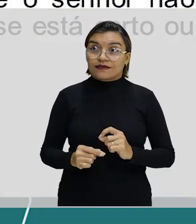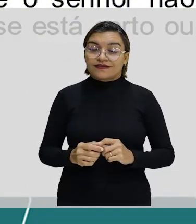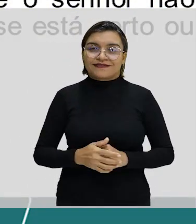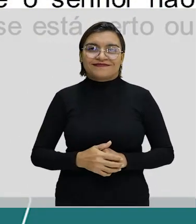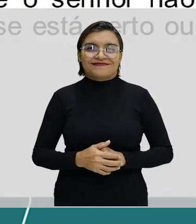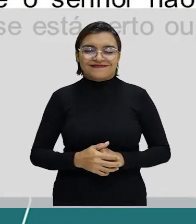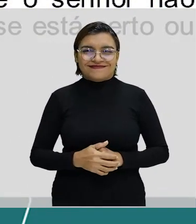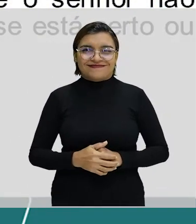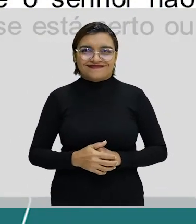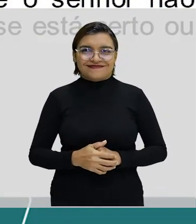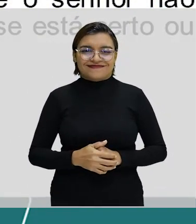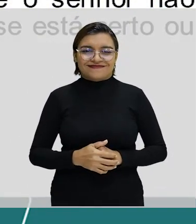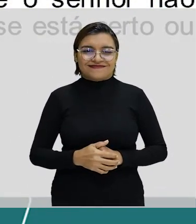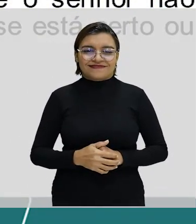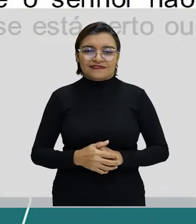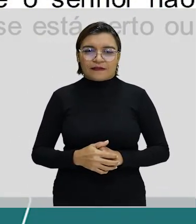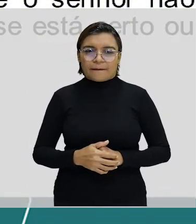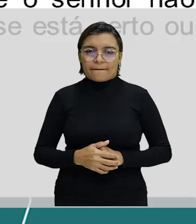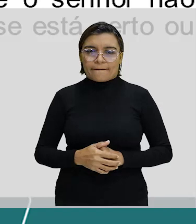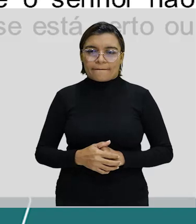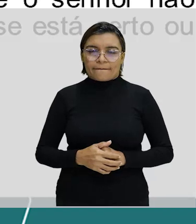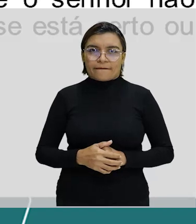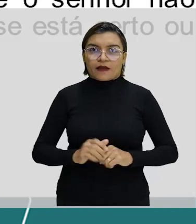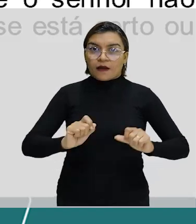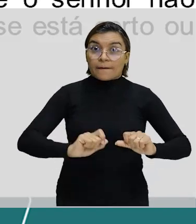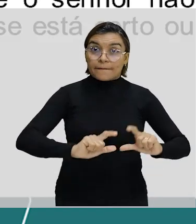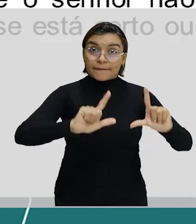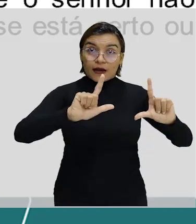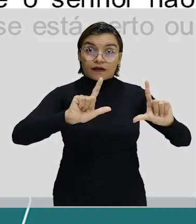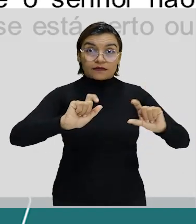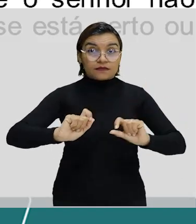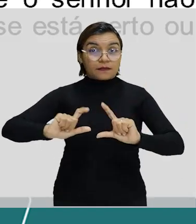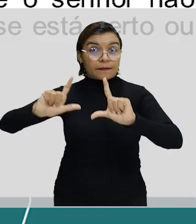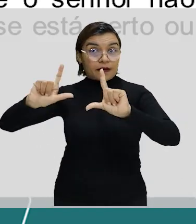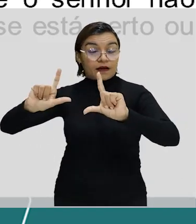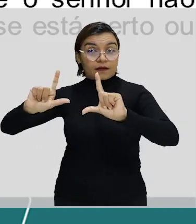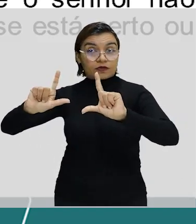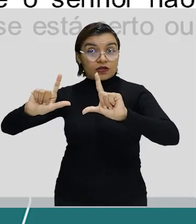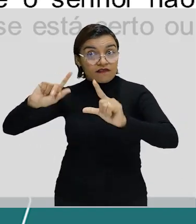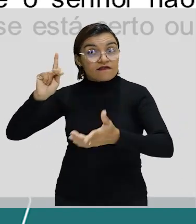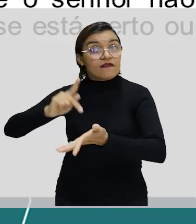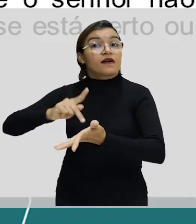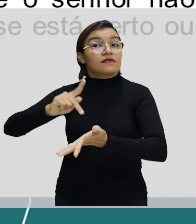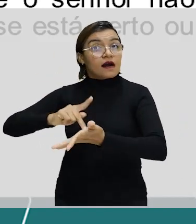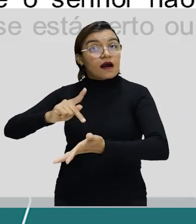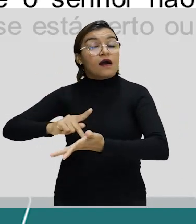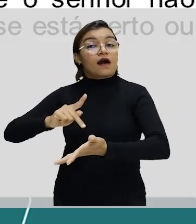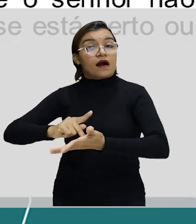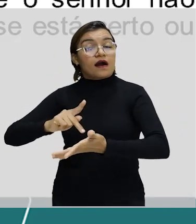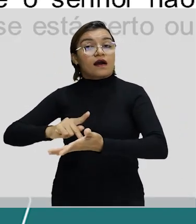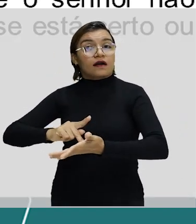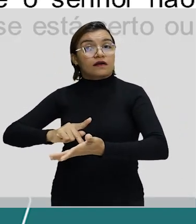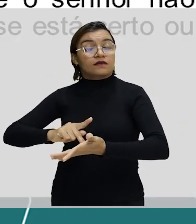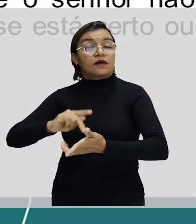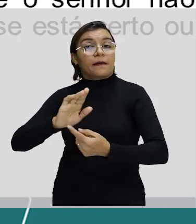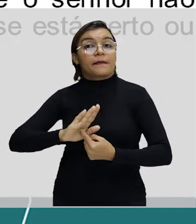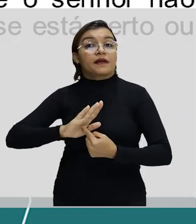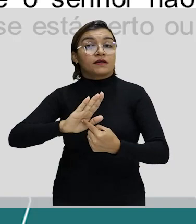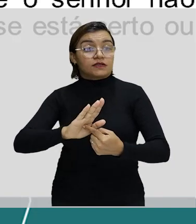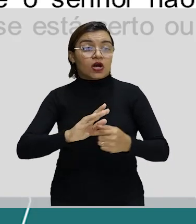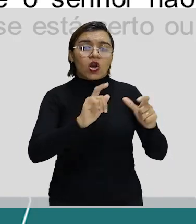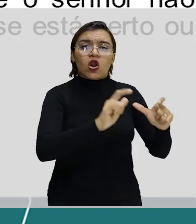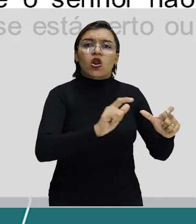gaguejando aqui. Esses cartazes que eu trouxe são cartazes de verdade. Eles foram apresentados em